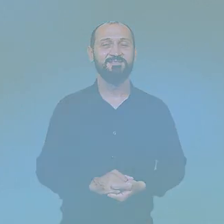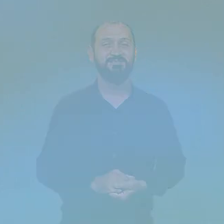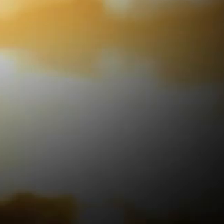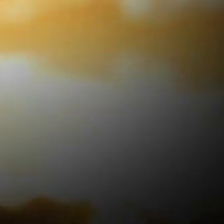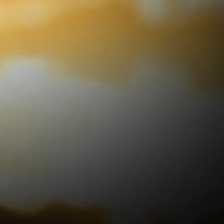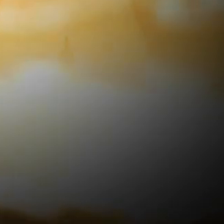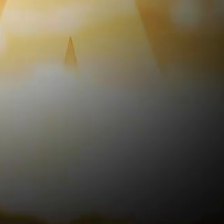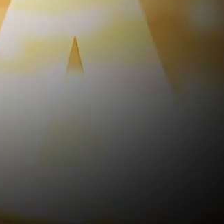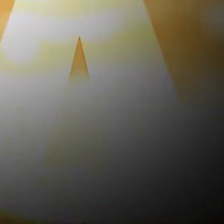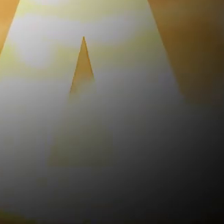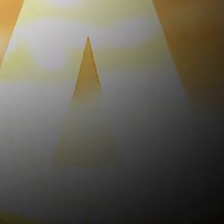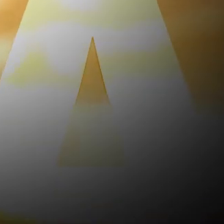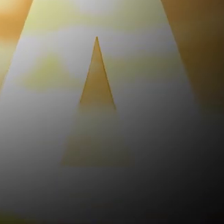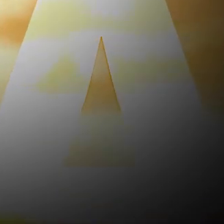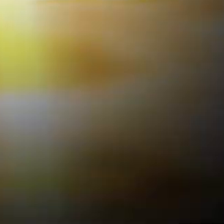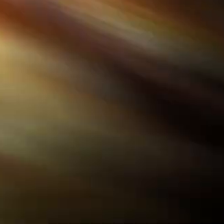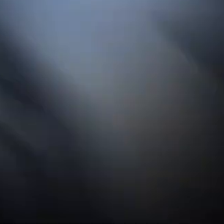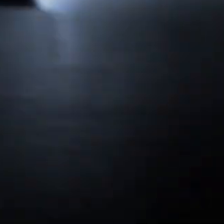de olho.